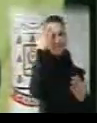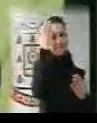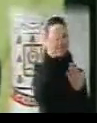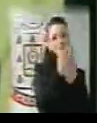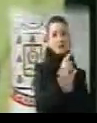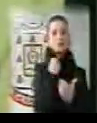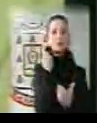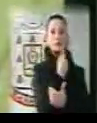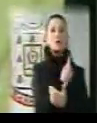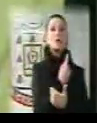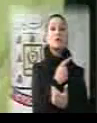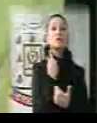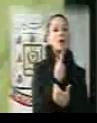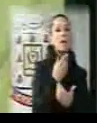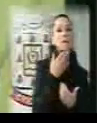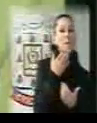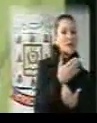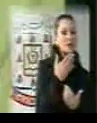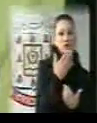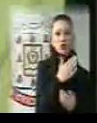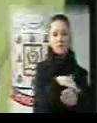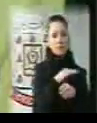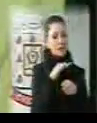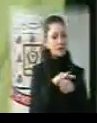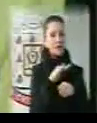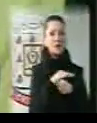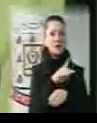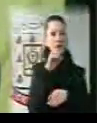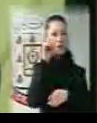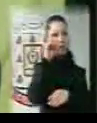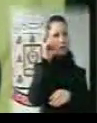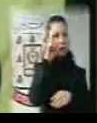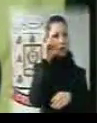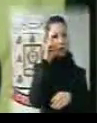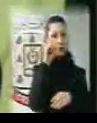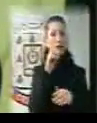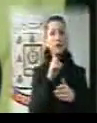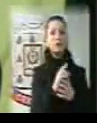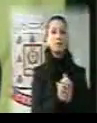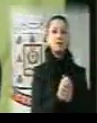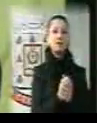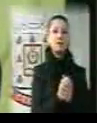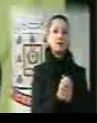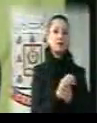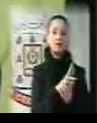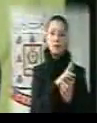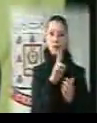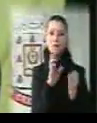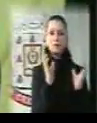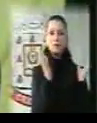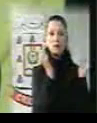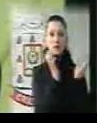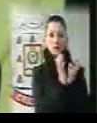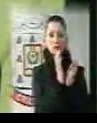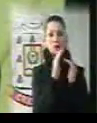Por isso que nós temos que pedir cada vez mais, e por isso que a senhora fez bem, em nome da Comissão de Obras, pedir para que